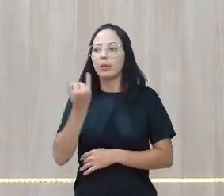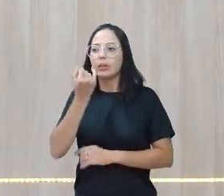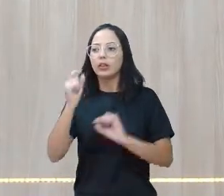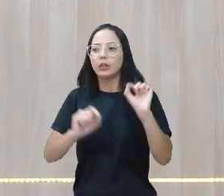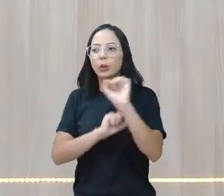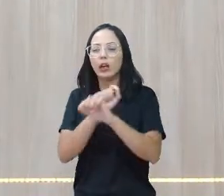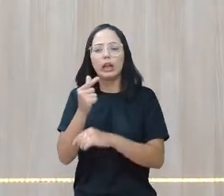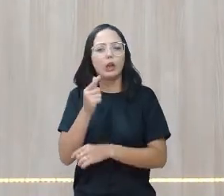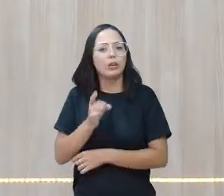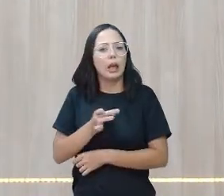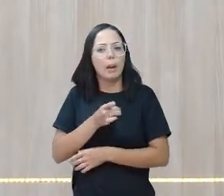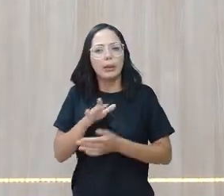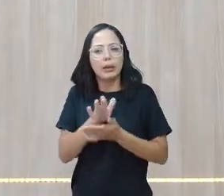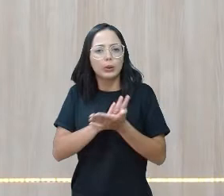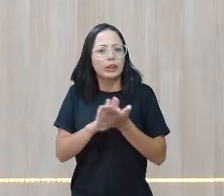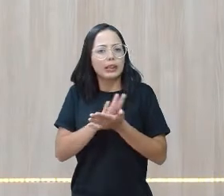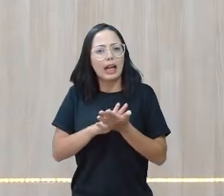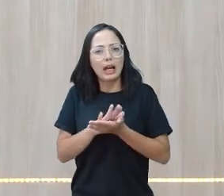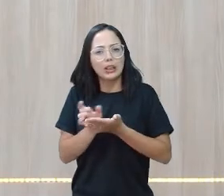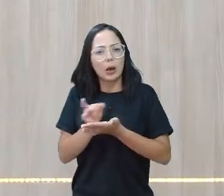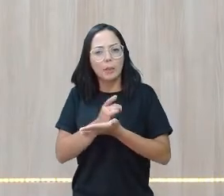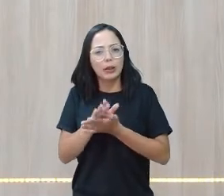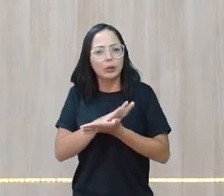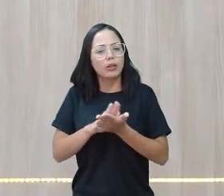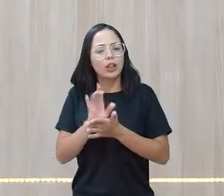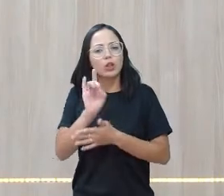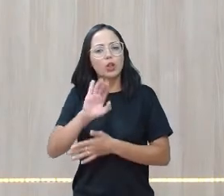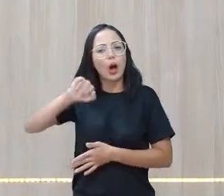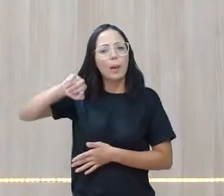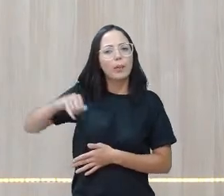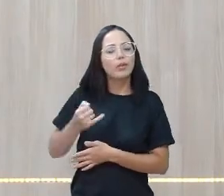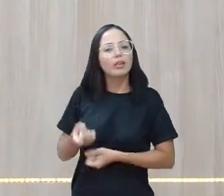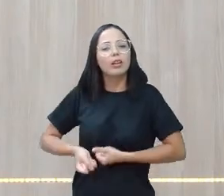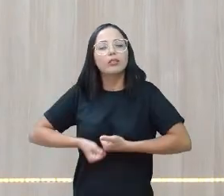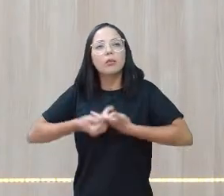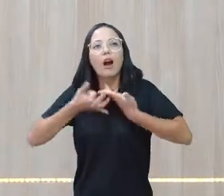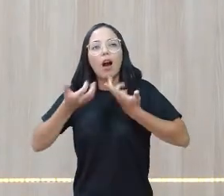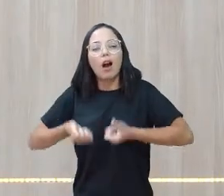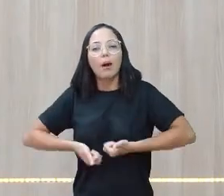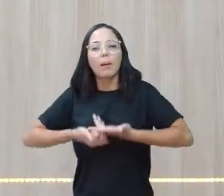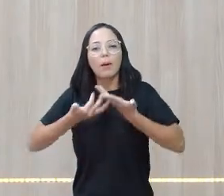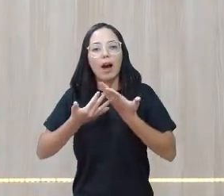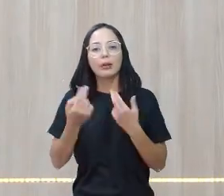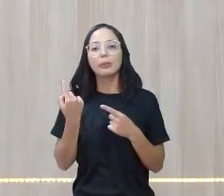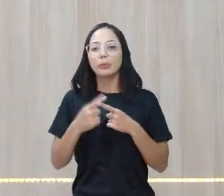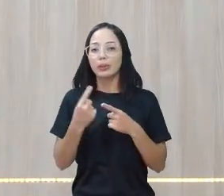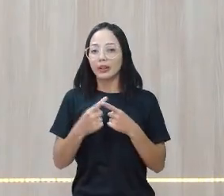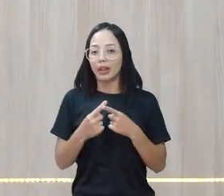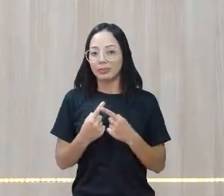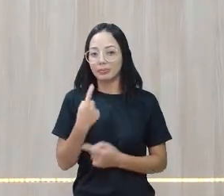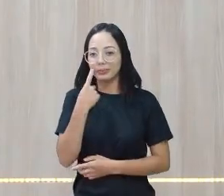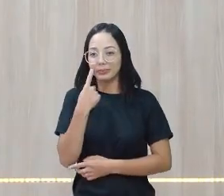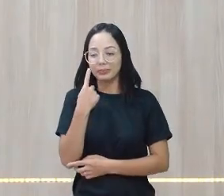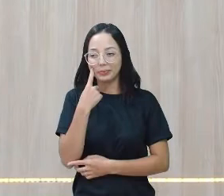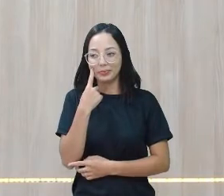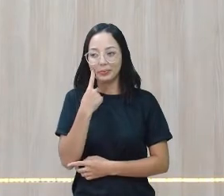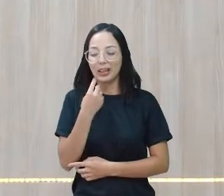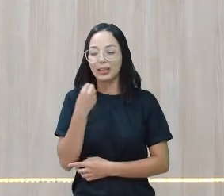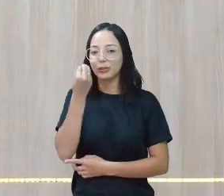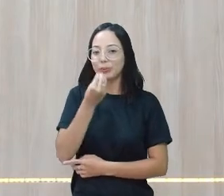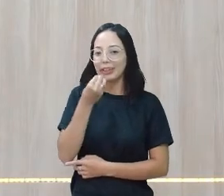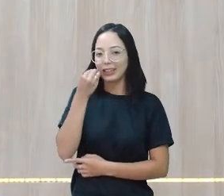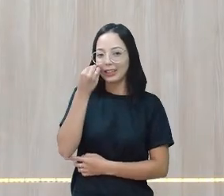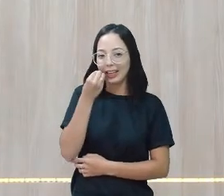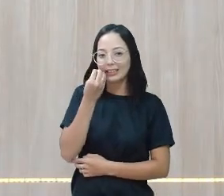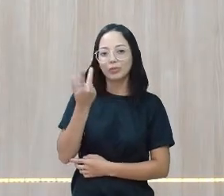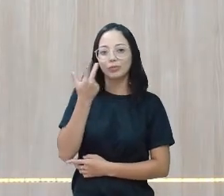não ter medo disso e poder aproveitar, usufruir, né? Porque a